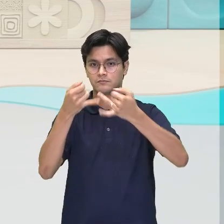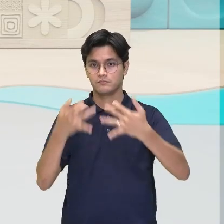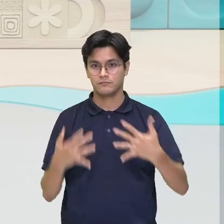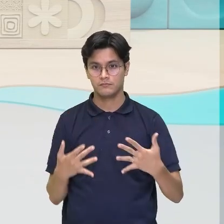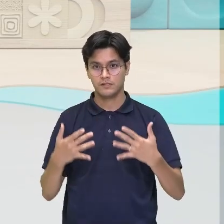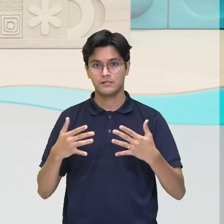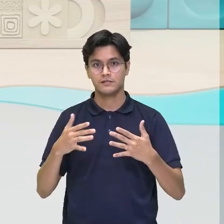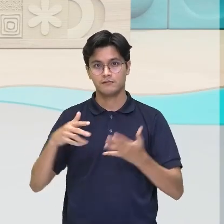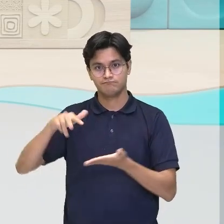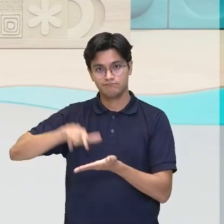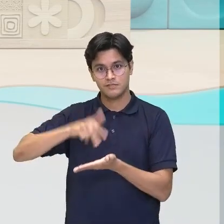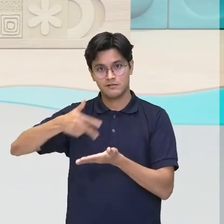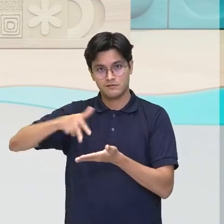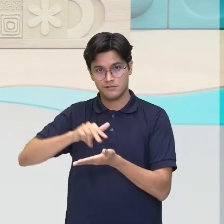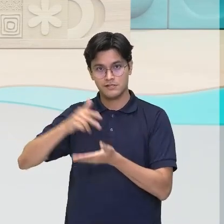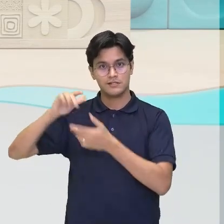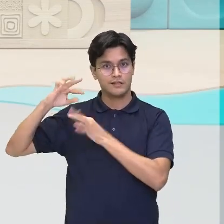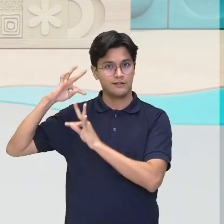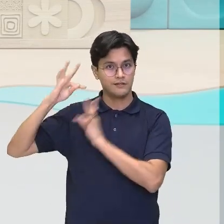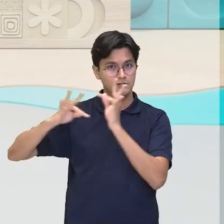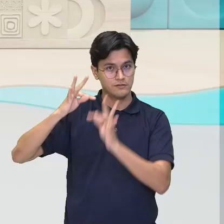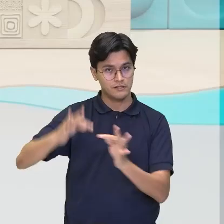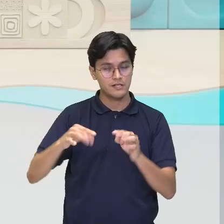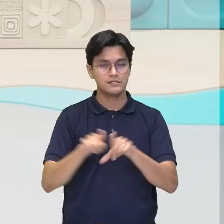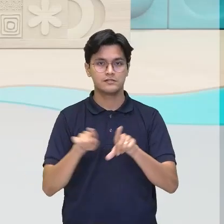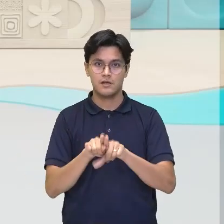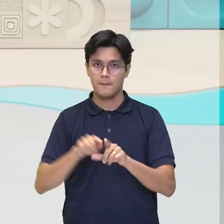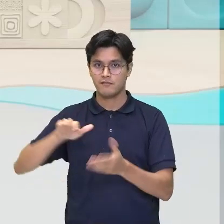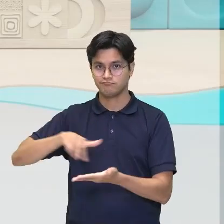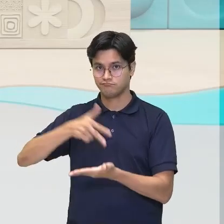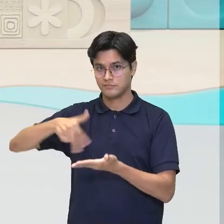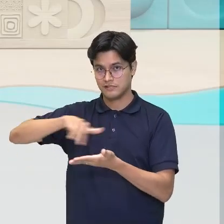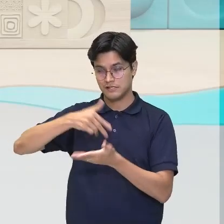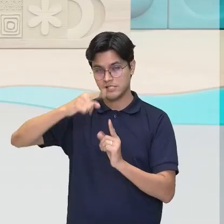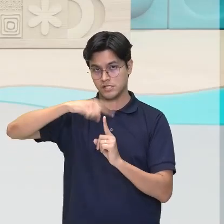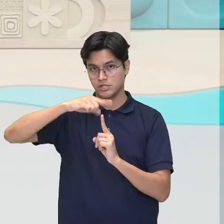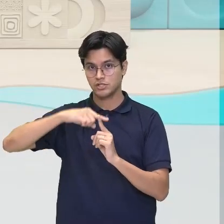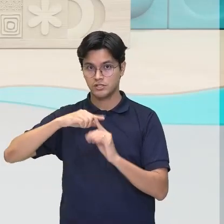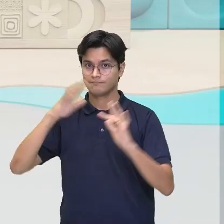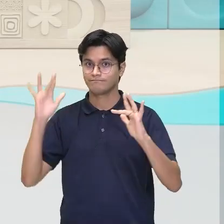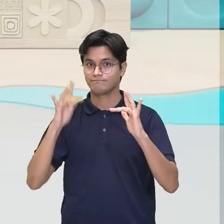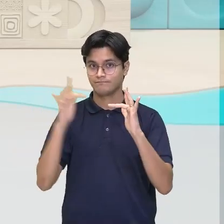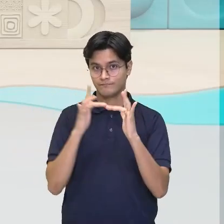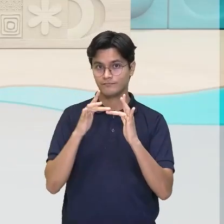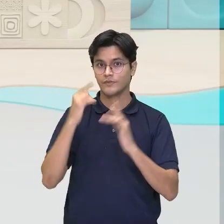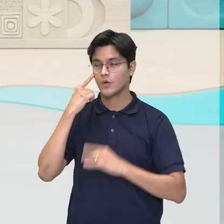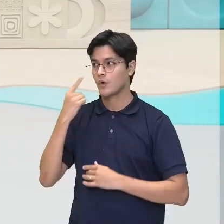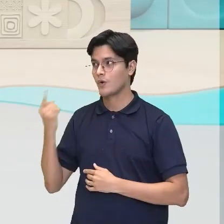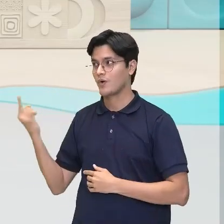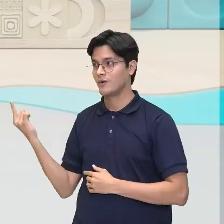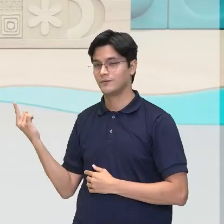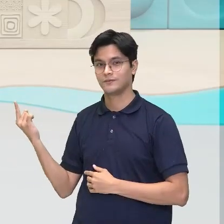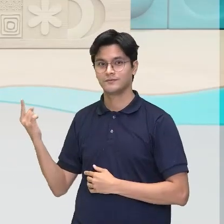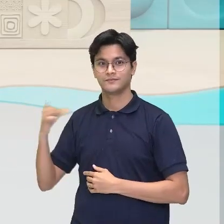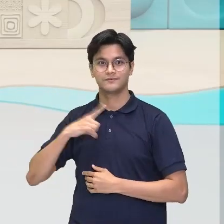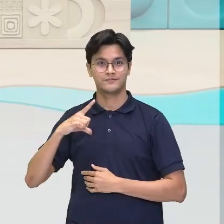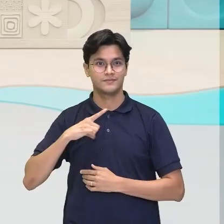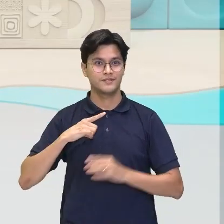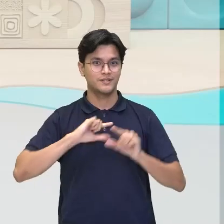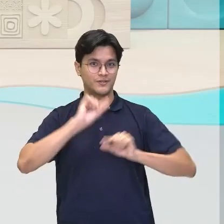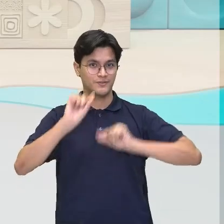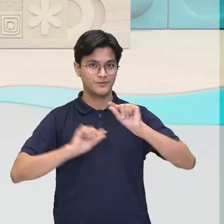danças clássicas, certo? Aqui trouxemos, né, a cor do contrário e o vermelho, que é